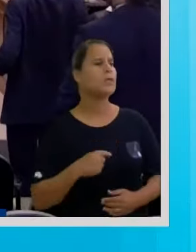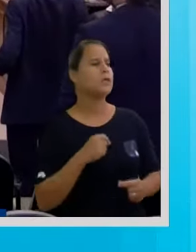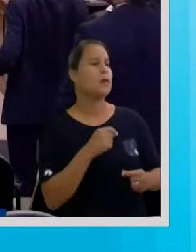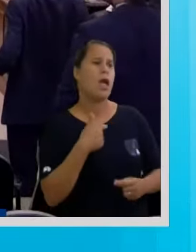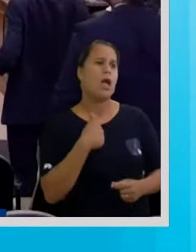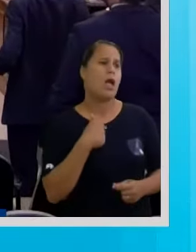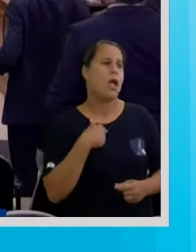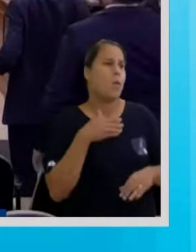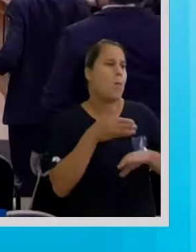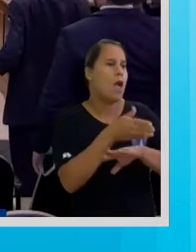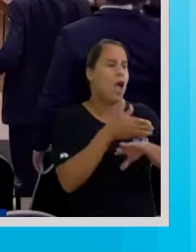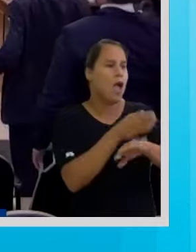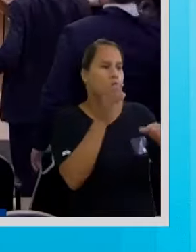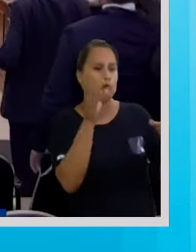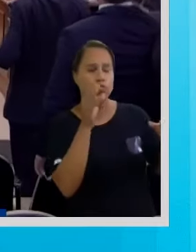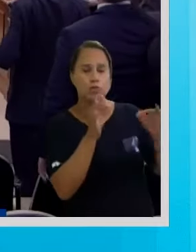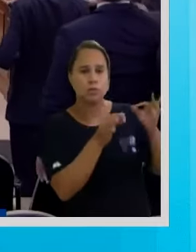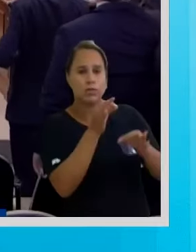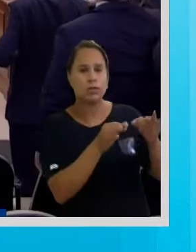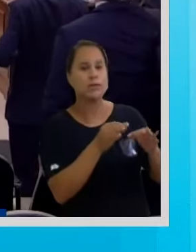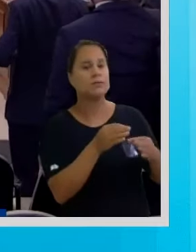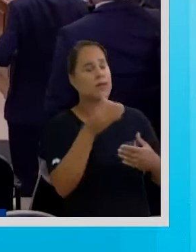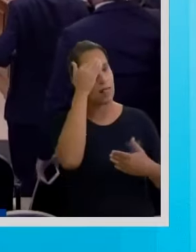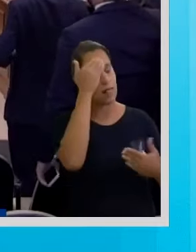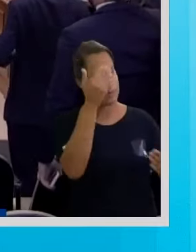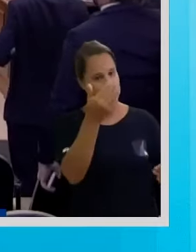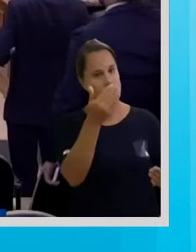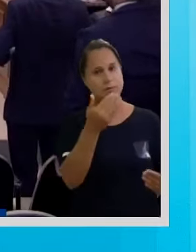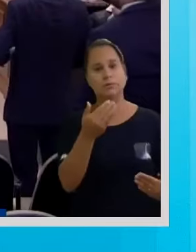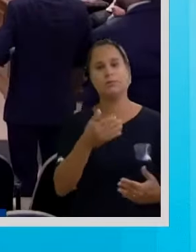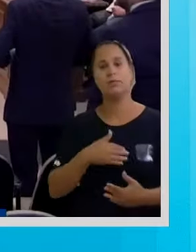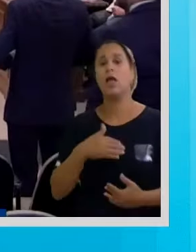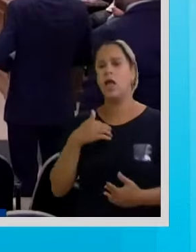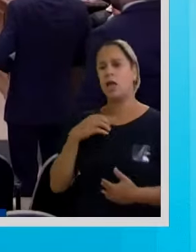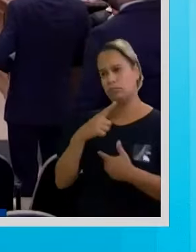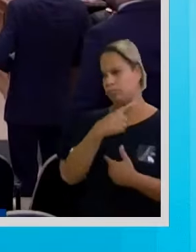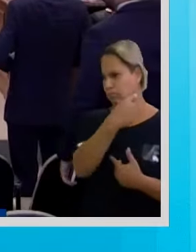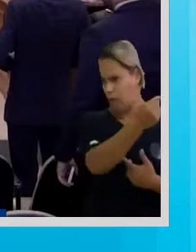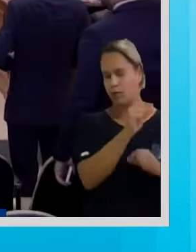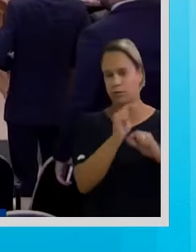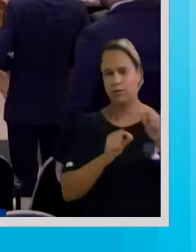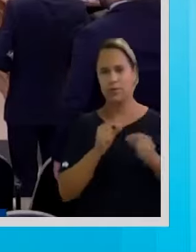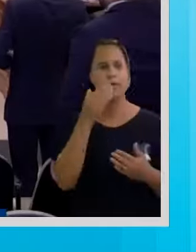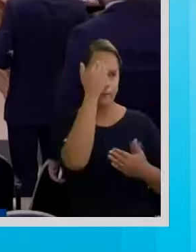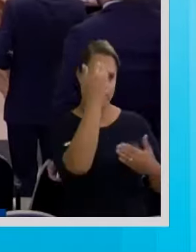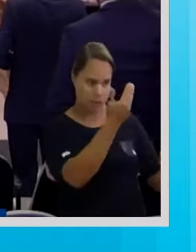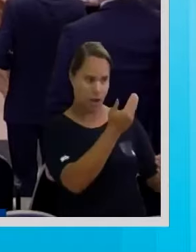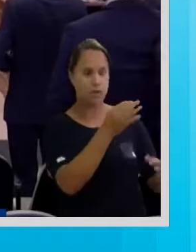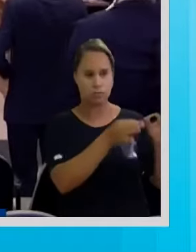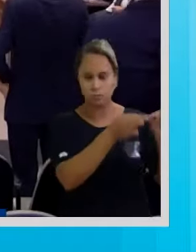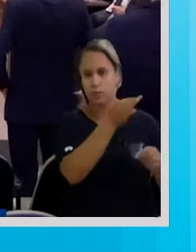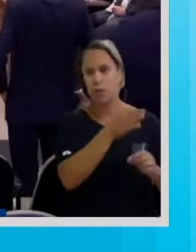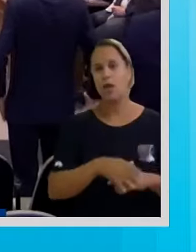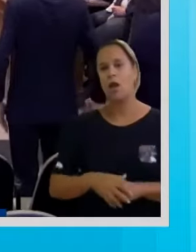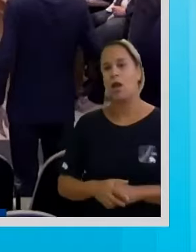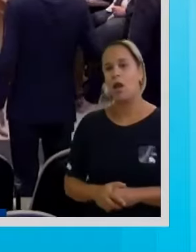será retomado na segunda-feira. Portanto, houve o primeiro voto, o voto do relator, é aquele a quem é